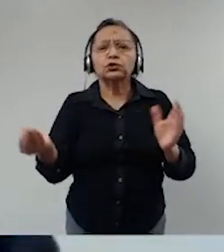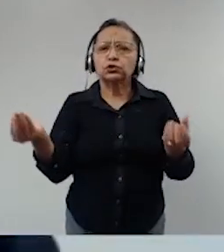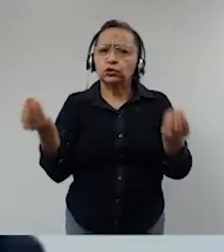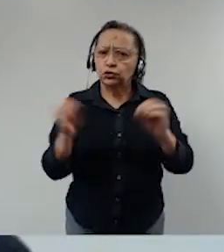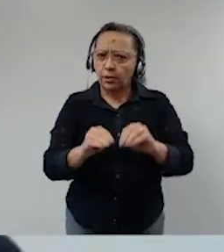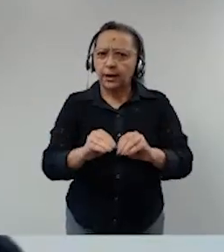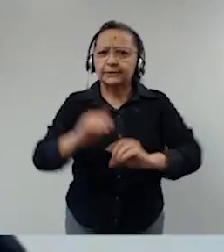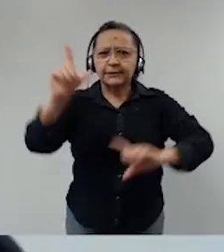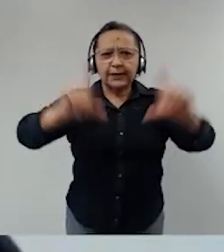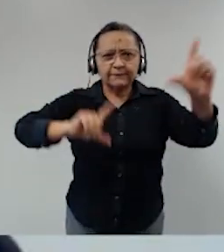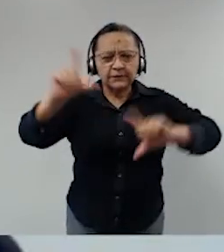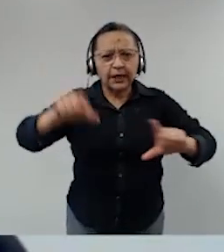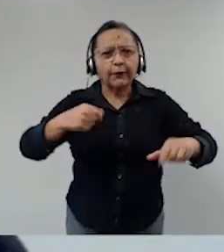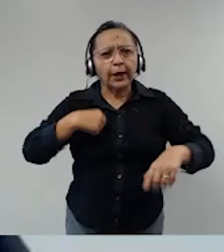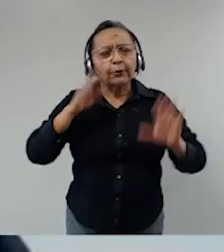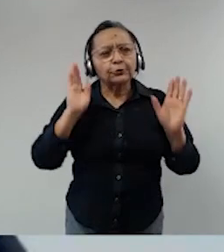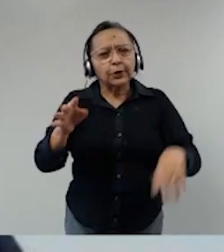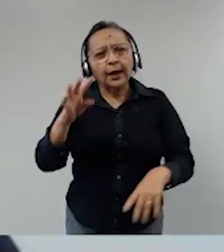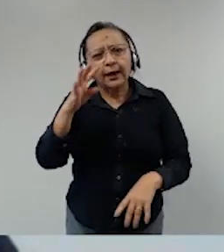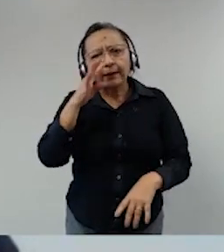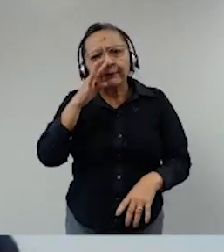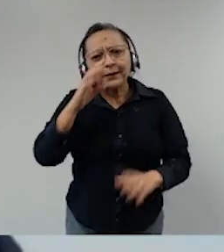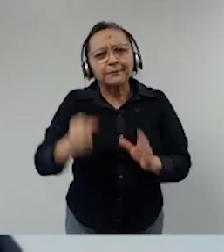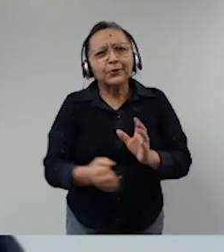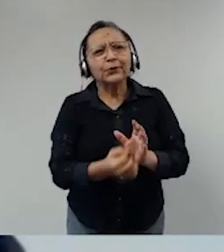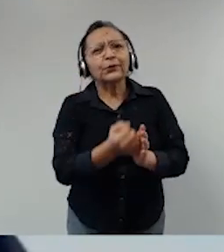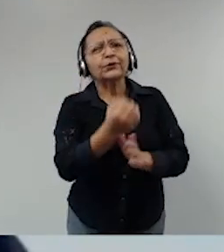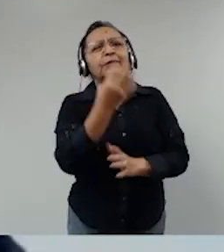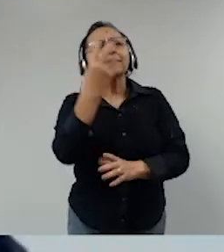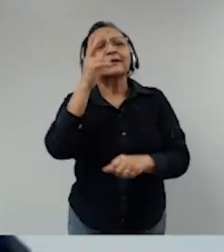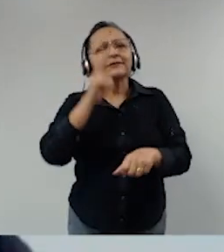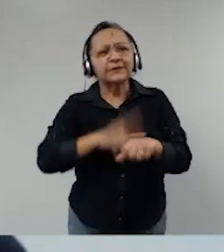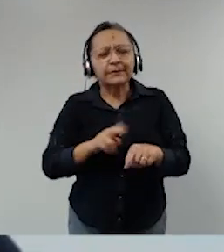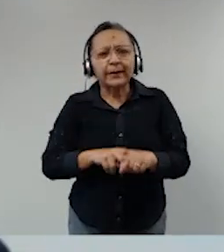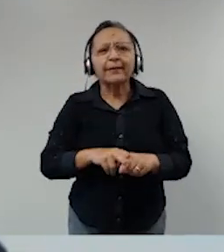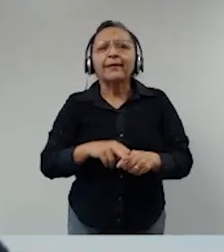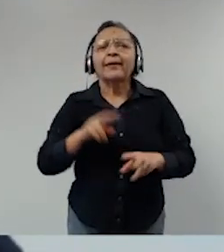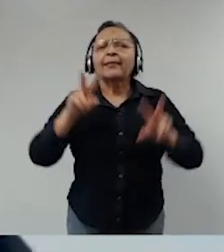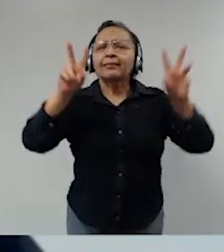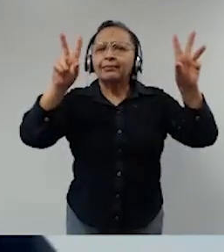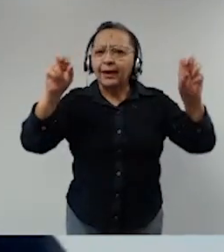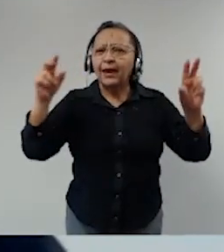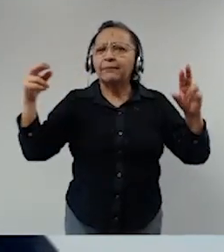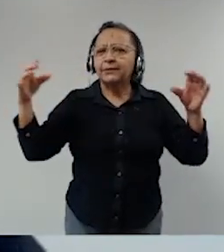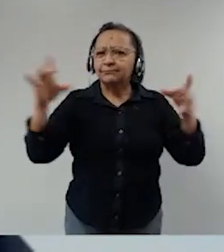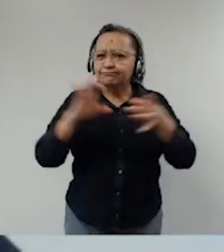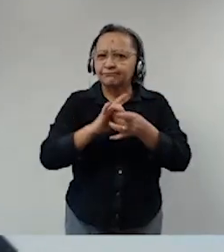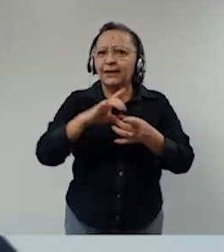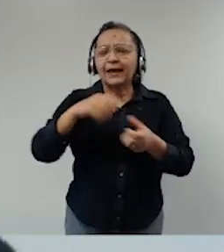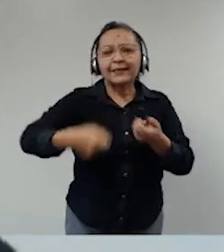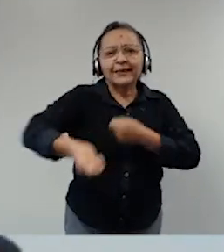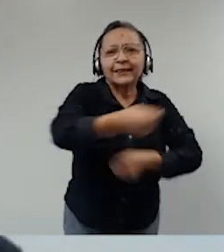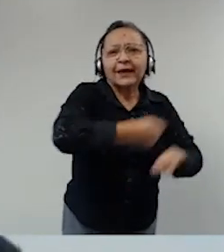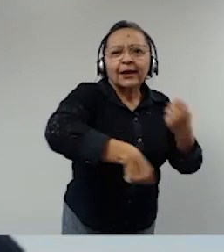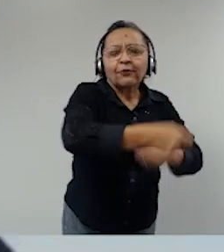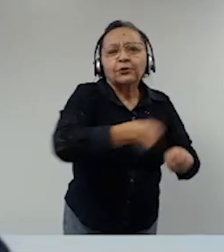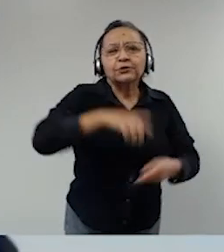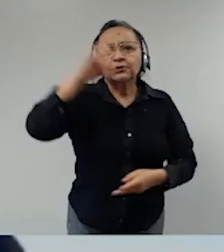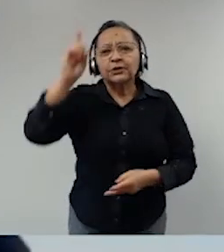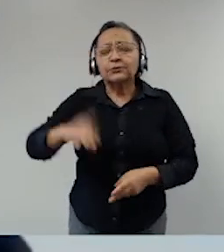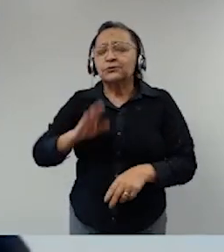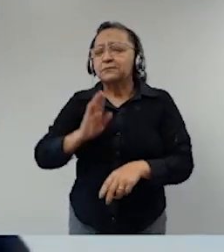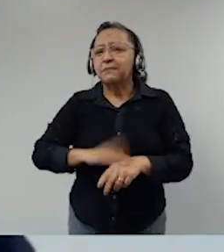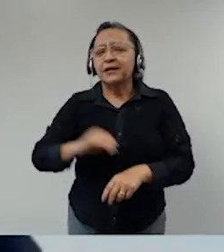que eu mesmo já assisti diversas vezes, em relação a temas ligados a negócios e ao direito, nos mais